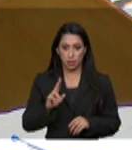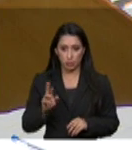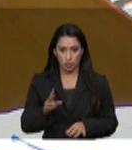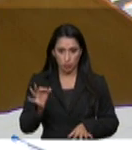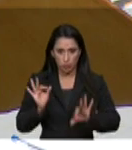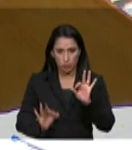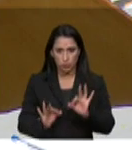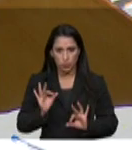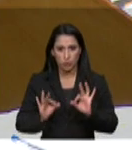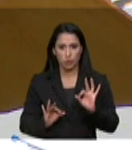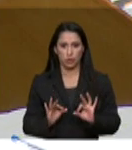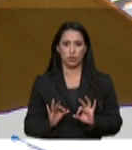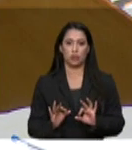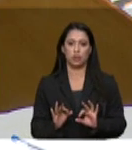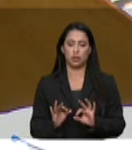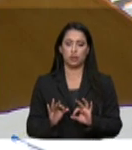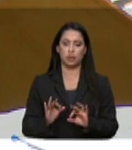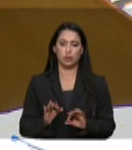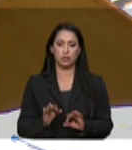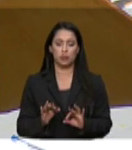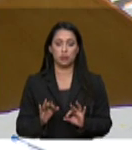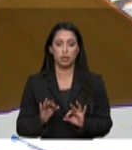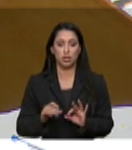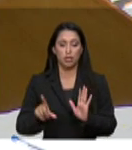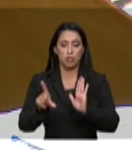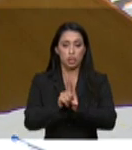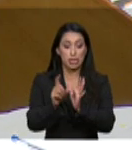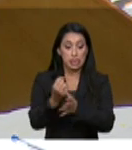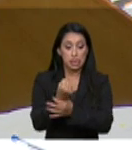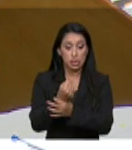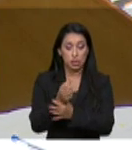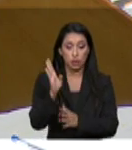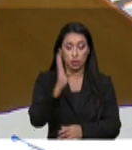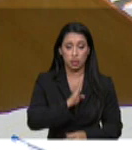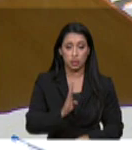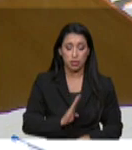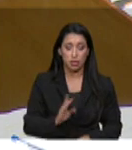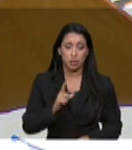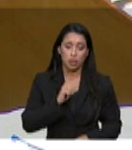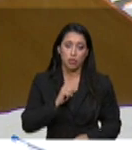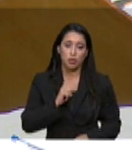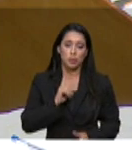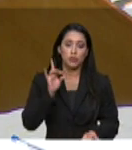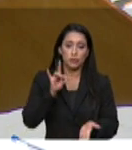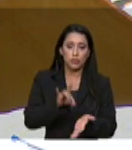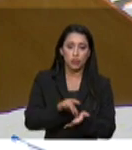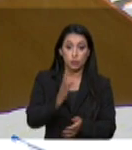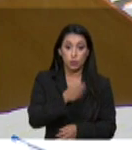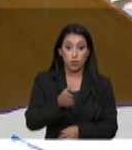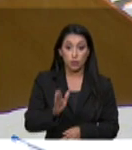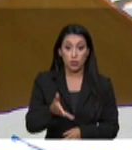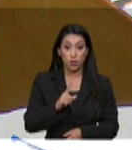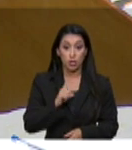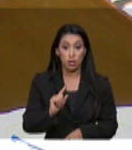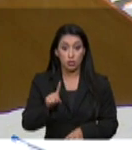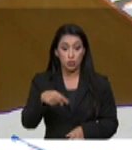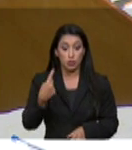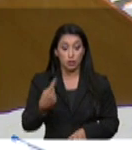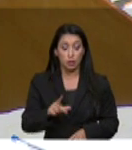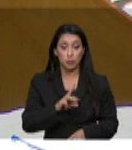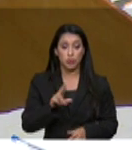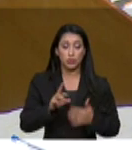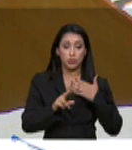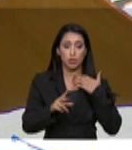não Jure ações que versem sobre lei de segurança nacional pelo Óbvio e concreto fato de sua revogação e Por conseguinte